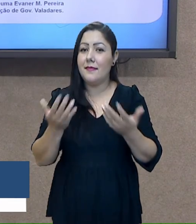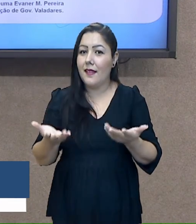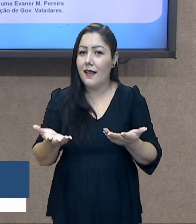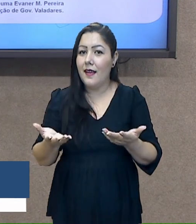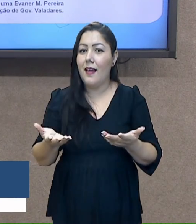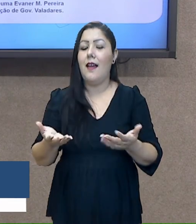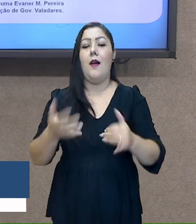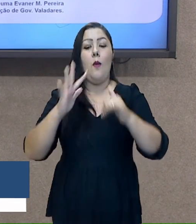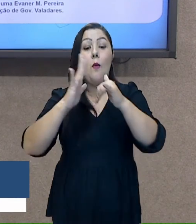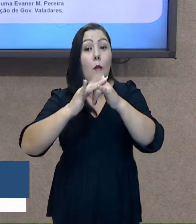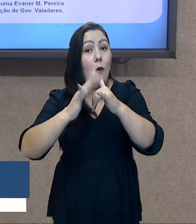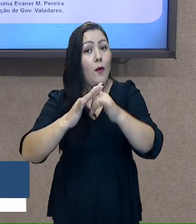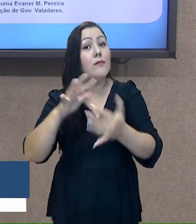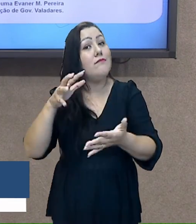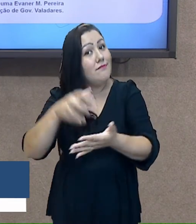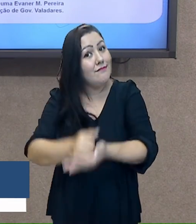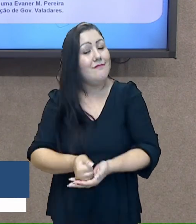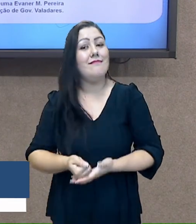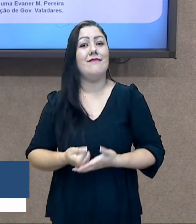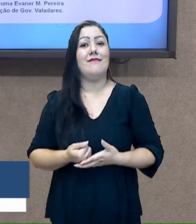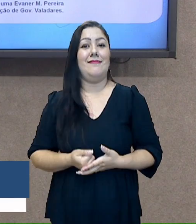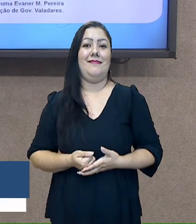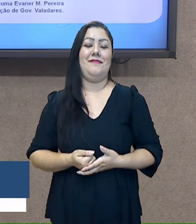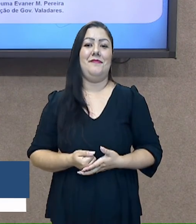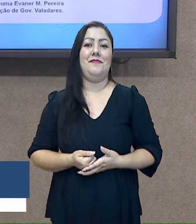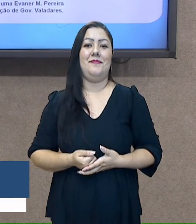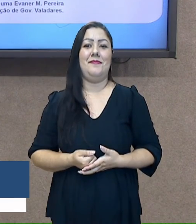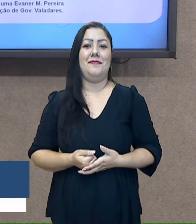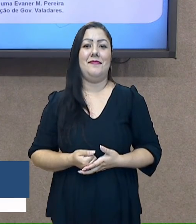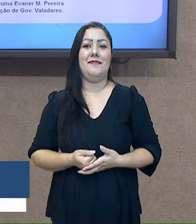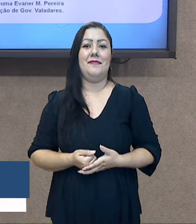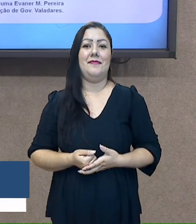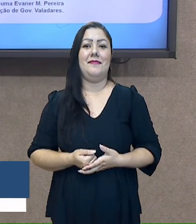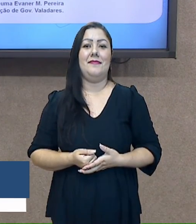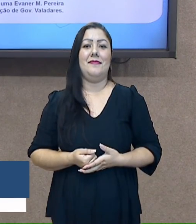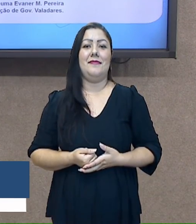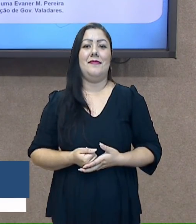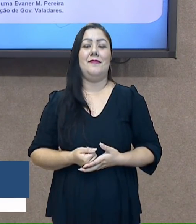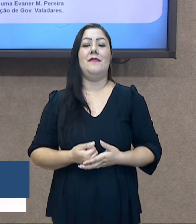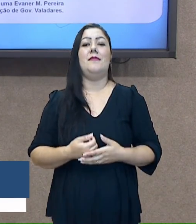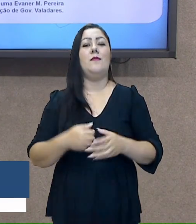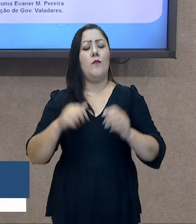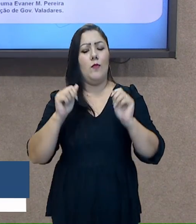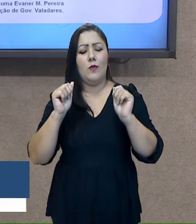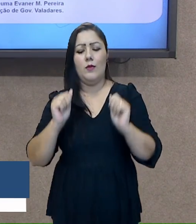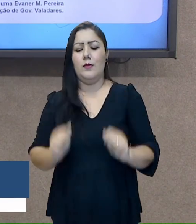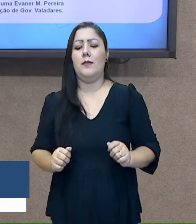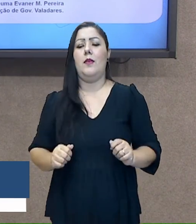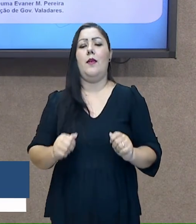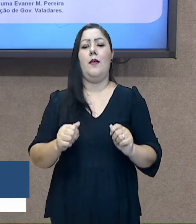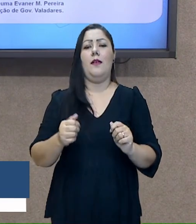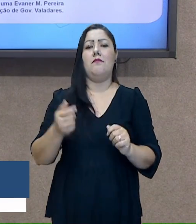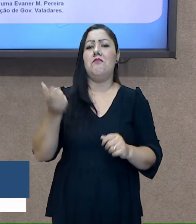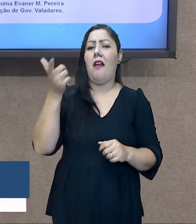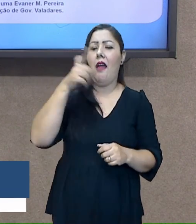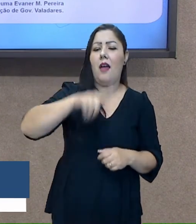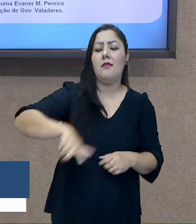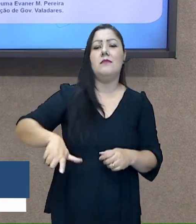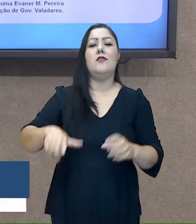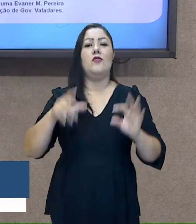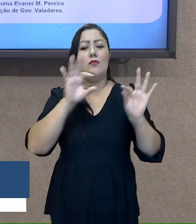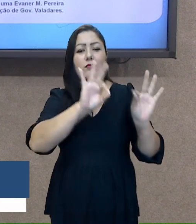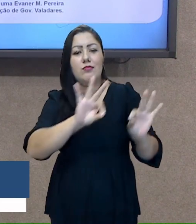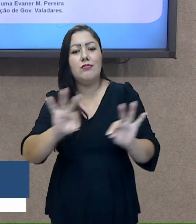se inscreva no nosso canal YouTube SMED-GV e você poderá repetir,